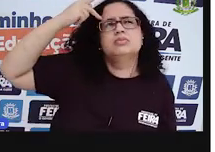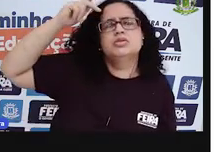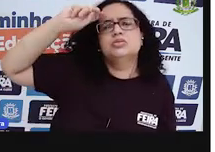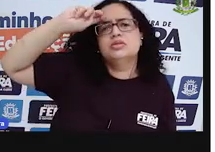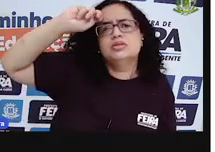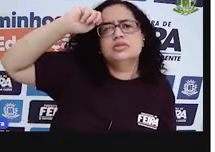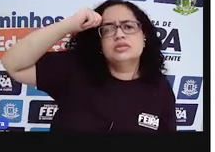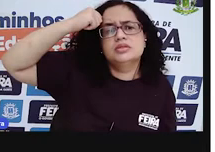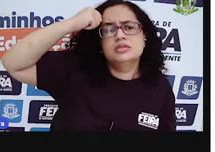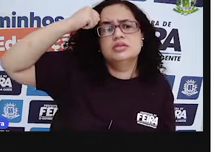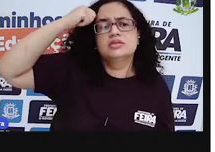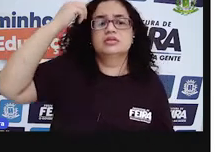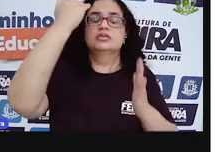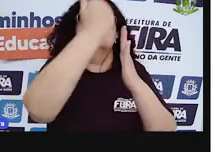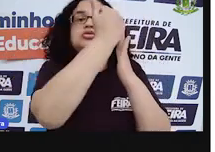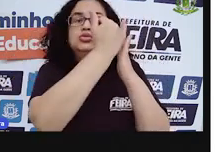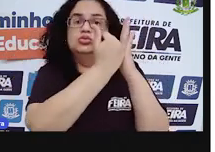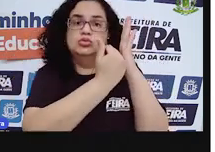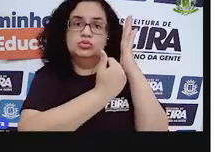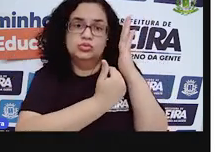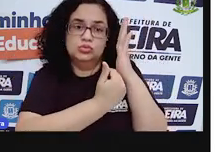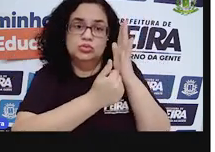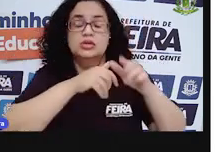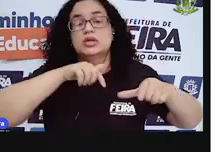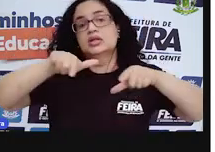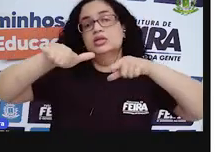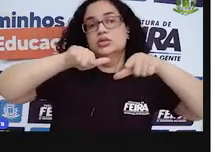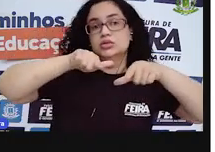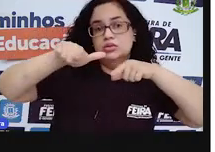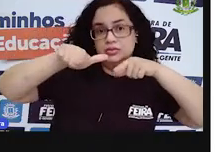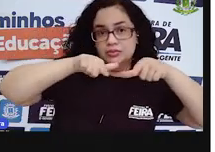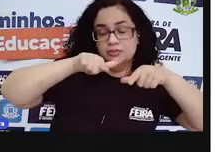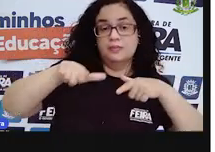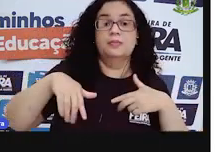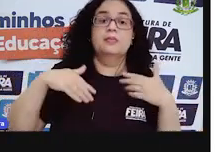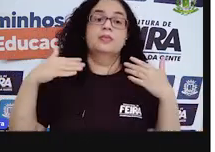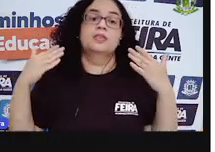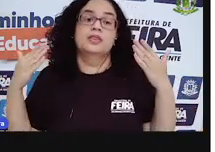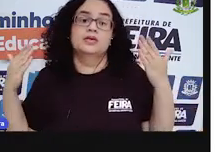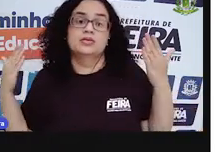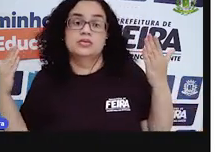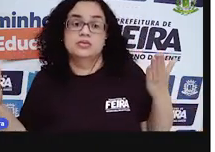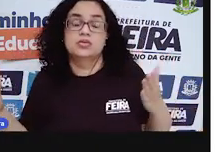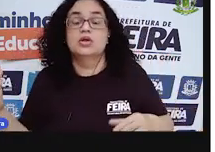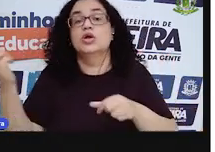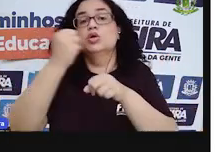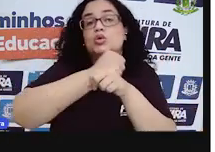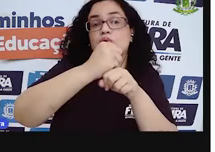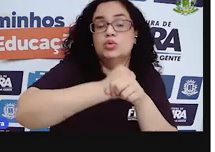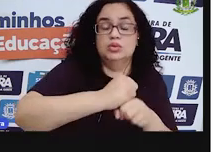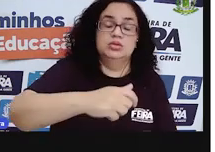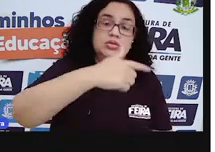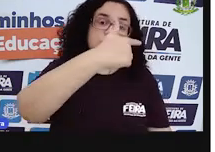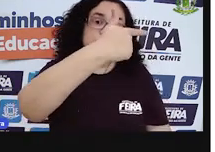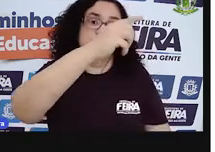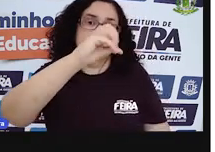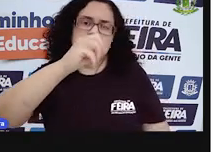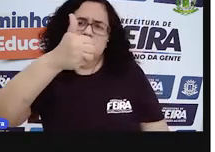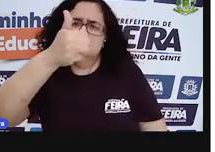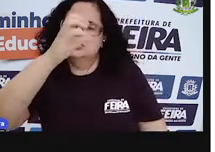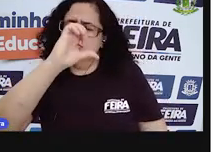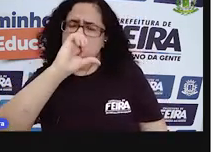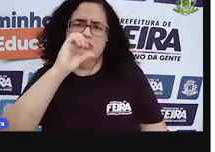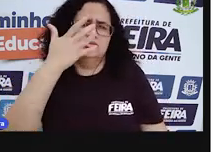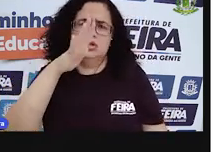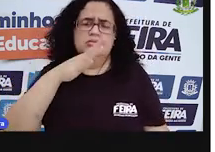pessoas negras estão sendo colocadas nesse mercado de trabalho com dados aí trazidos do ano de 2019